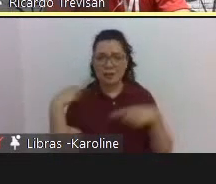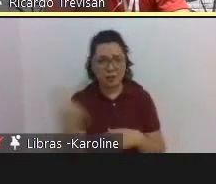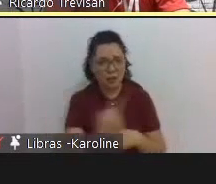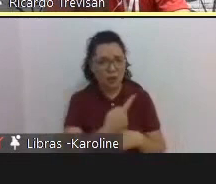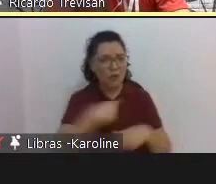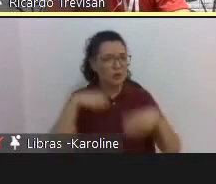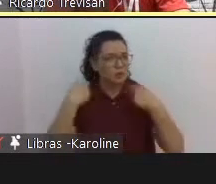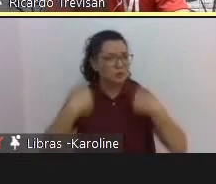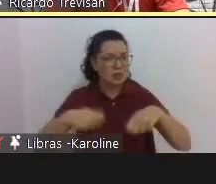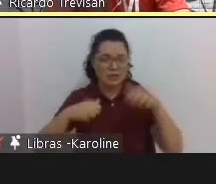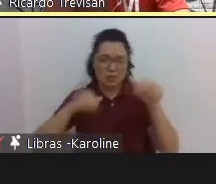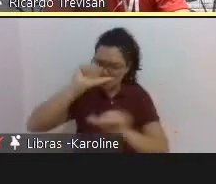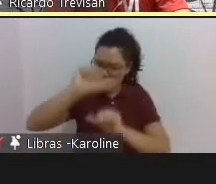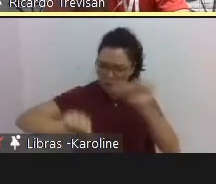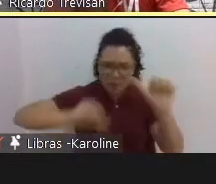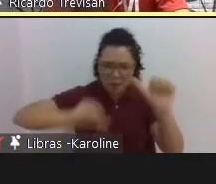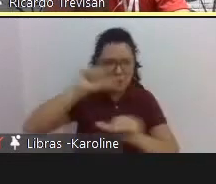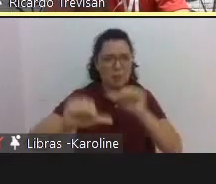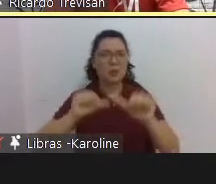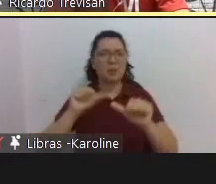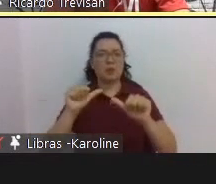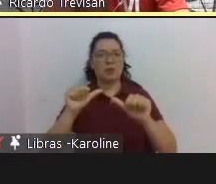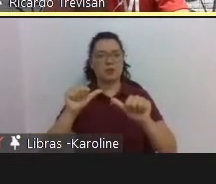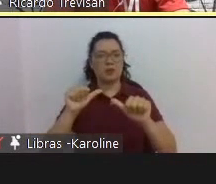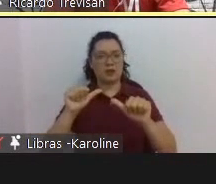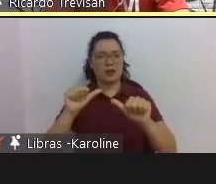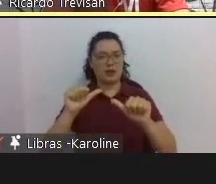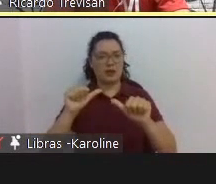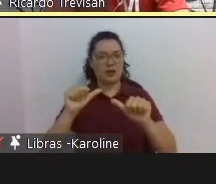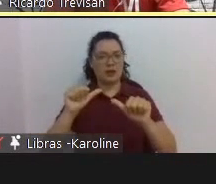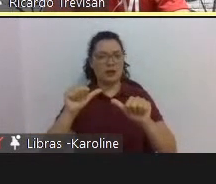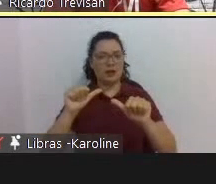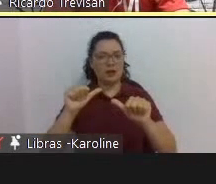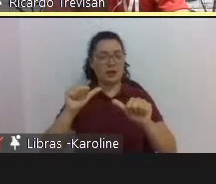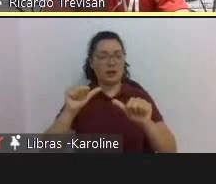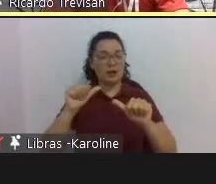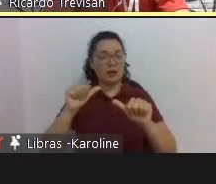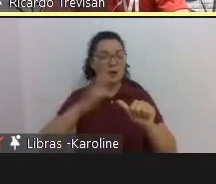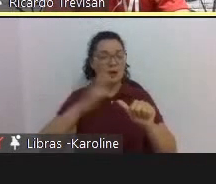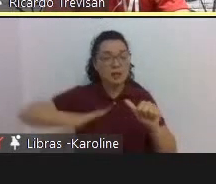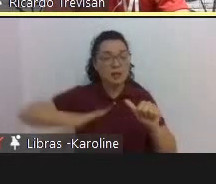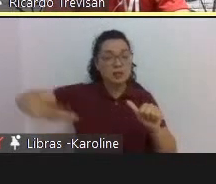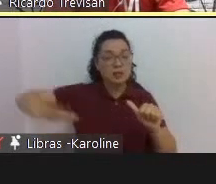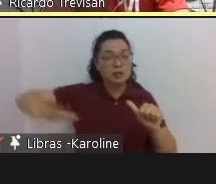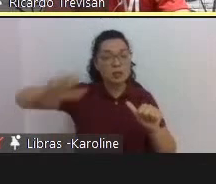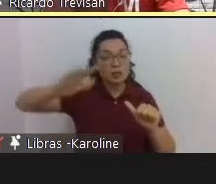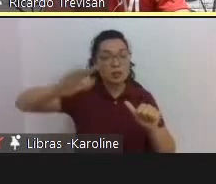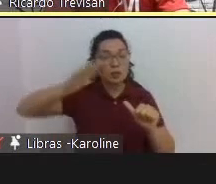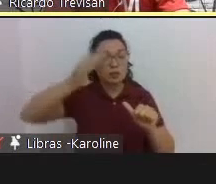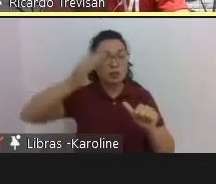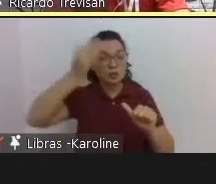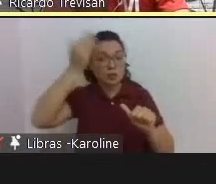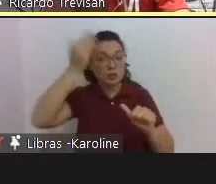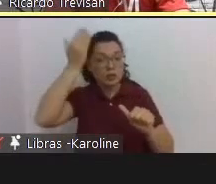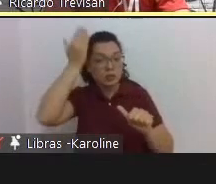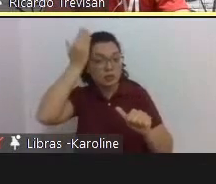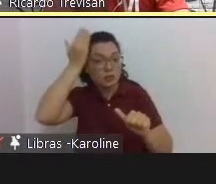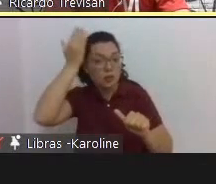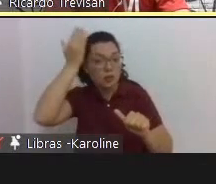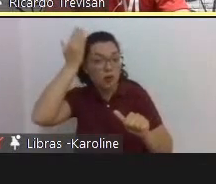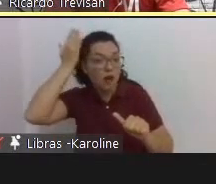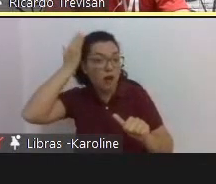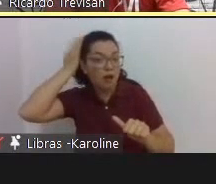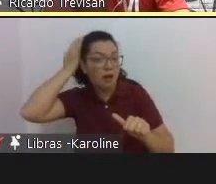ampliar esta capilaridade acadêmico-científica, a fim de revelar a gestores e sociedade uma maior compreensão de